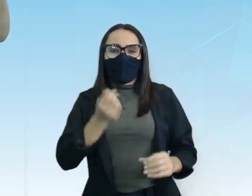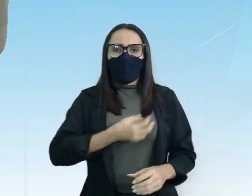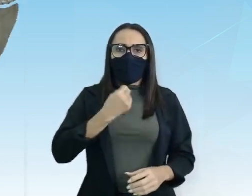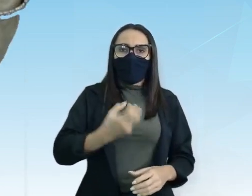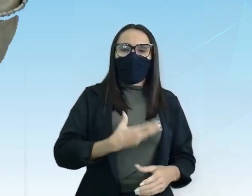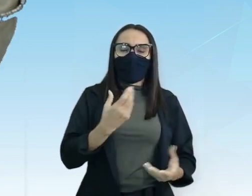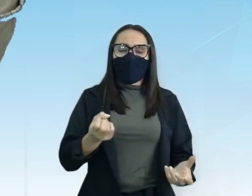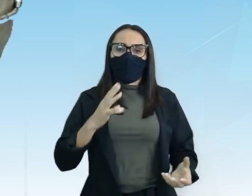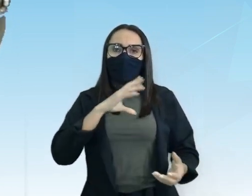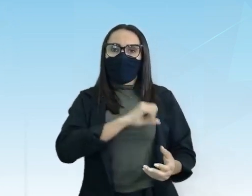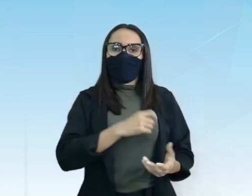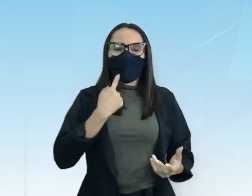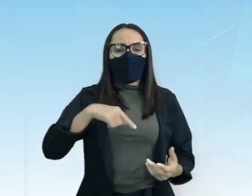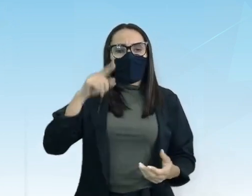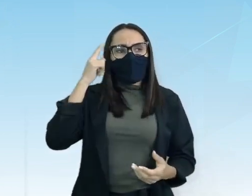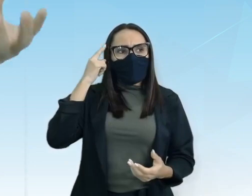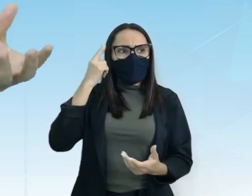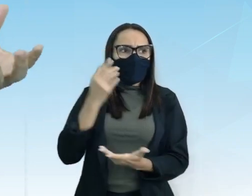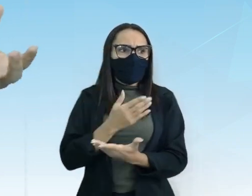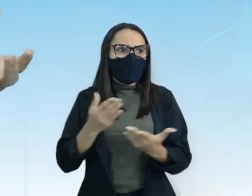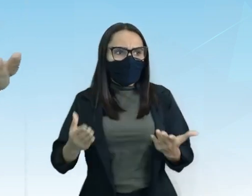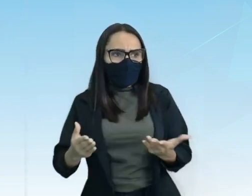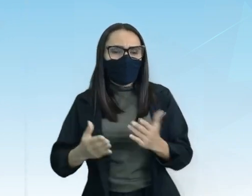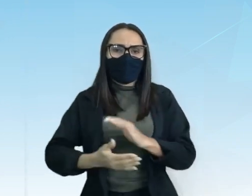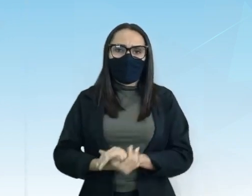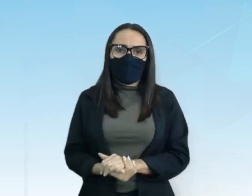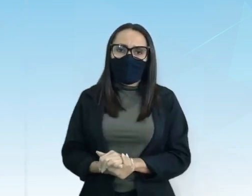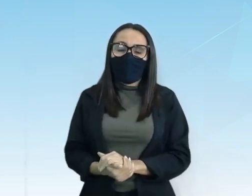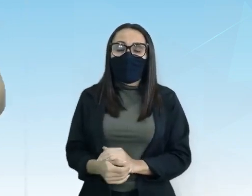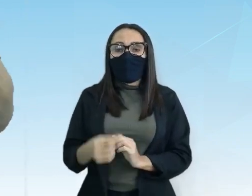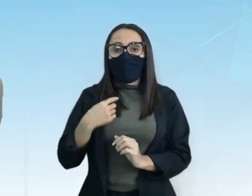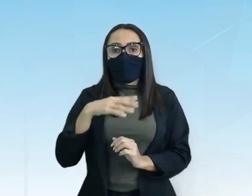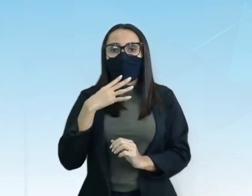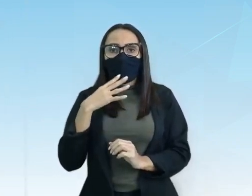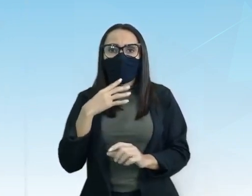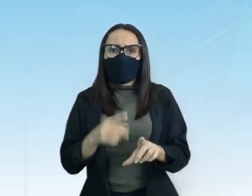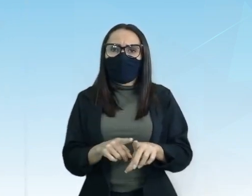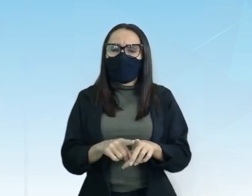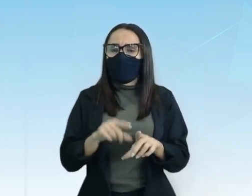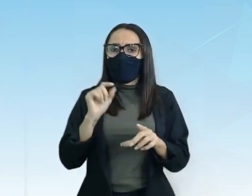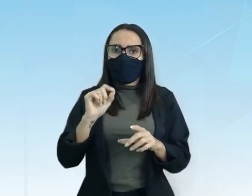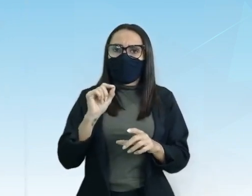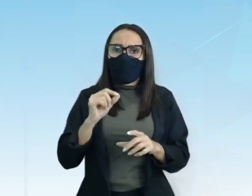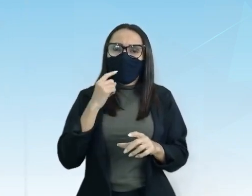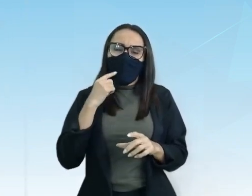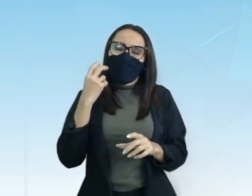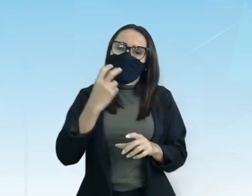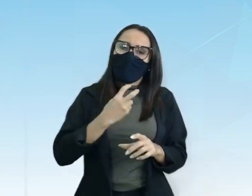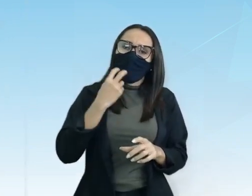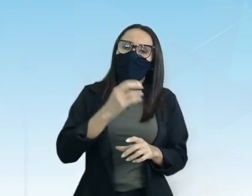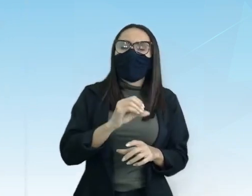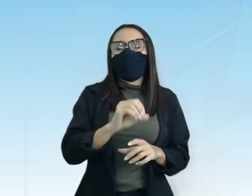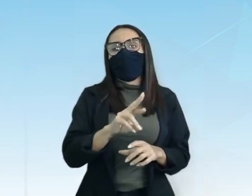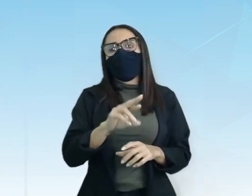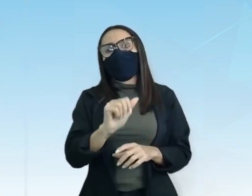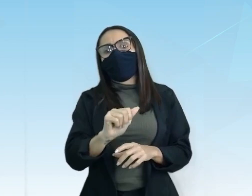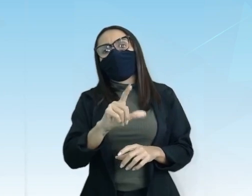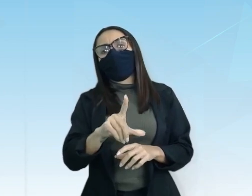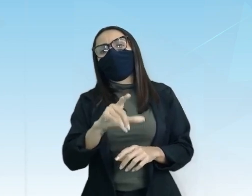o pensamento. E sobre essa questão do pensamento, vamos conhecer o que? A oralidade. O que